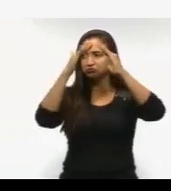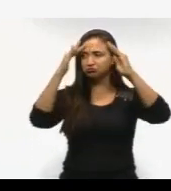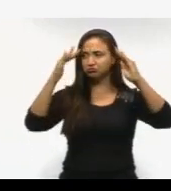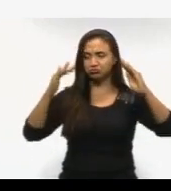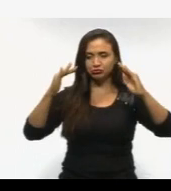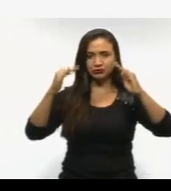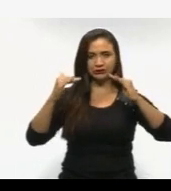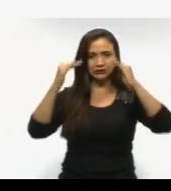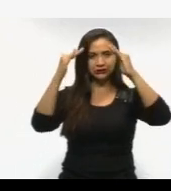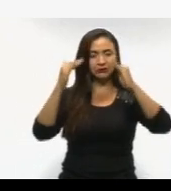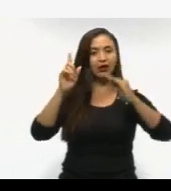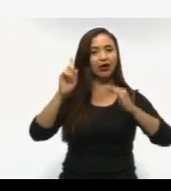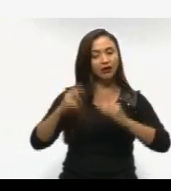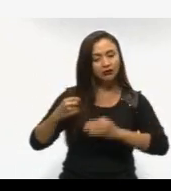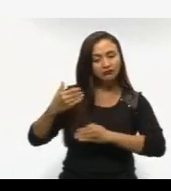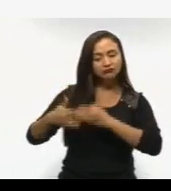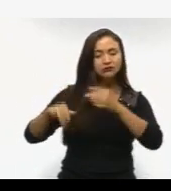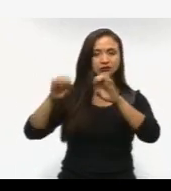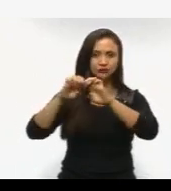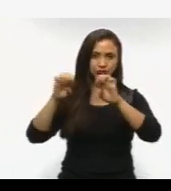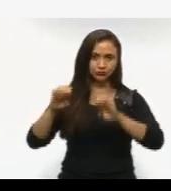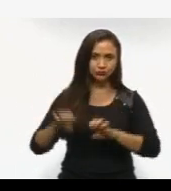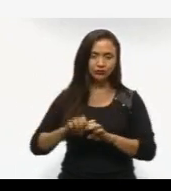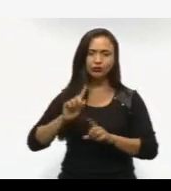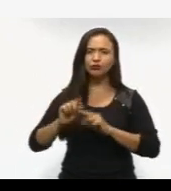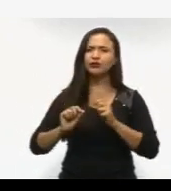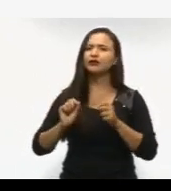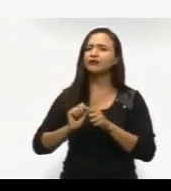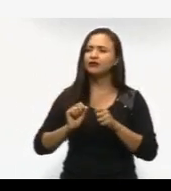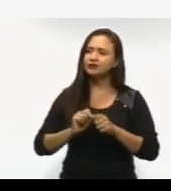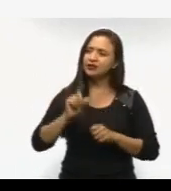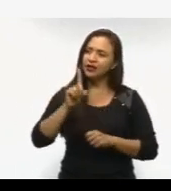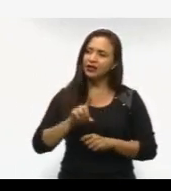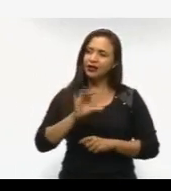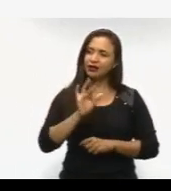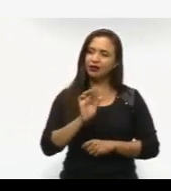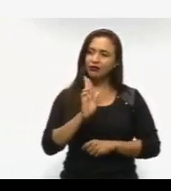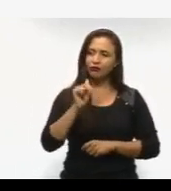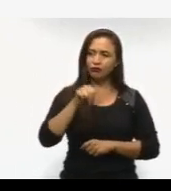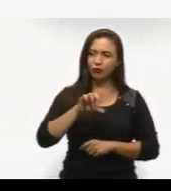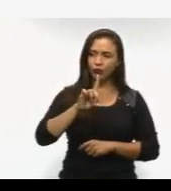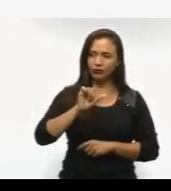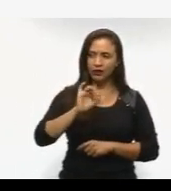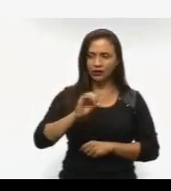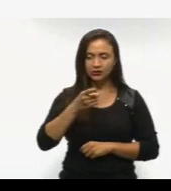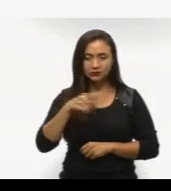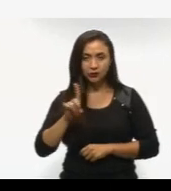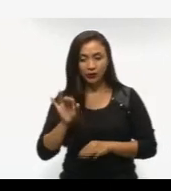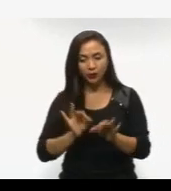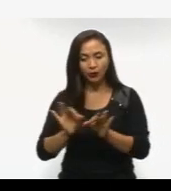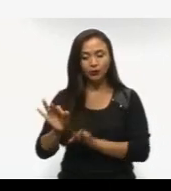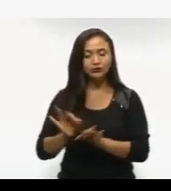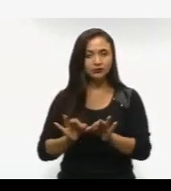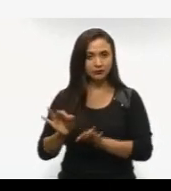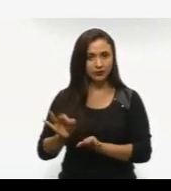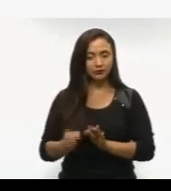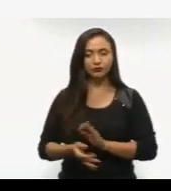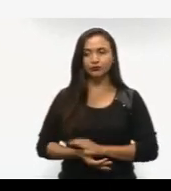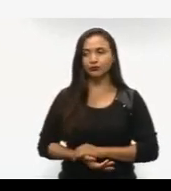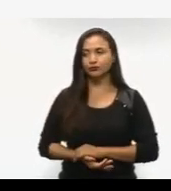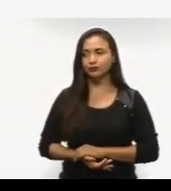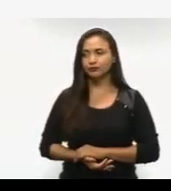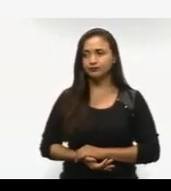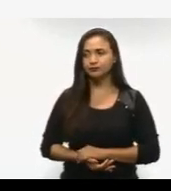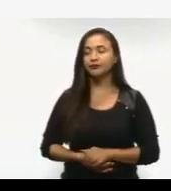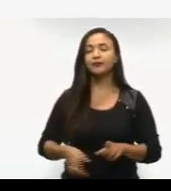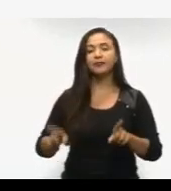Essa é o passo a passo da nossa estrutura. Então, o que a gente vai fazer é fundações, A gente vai fazer o orçamento dessa fundação aqui,